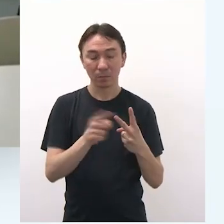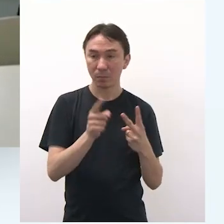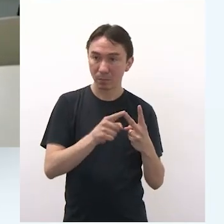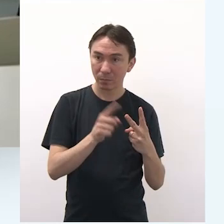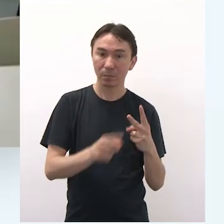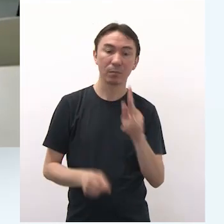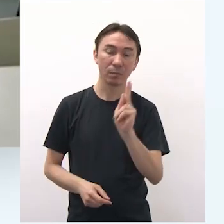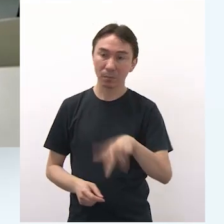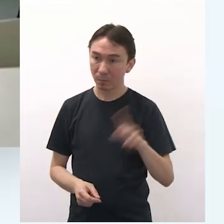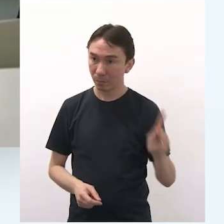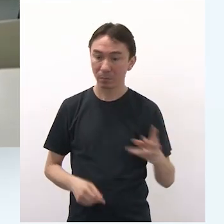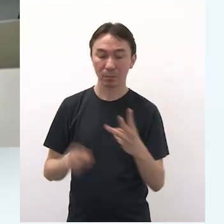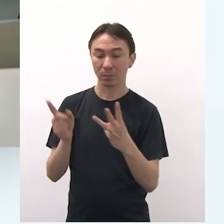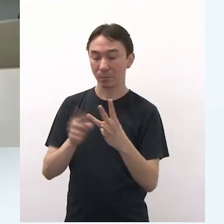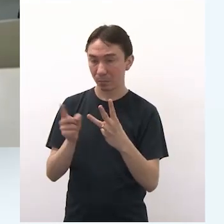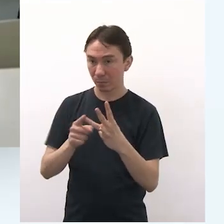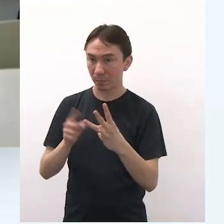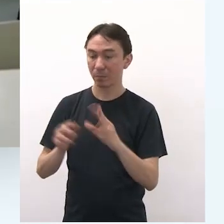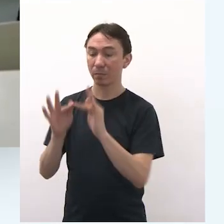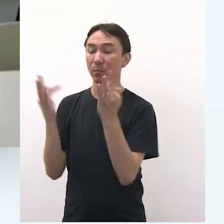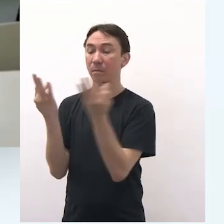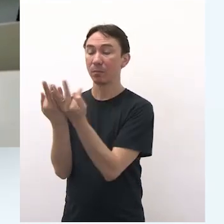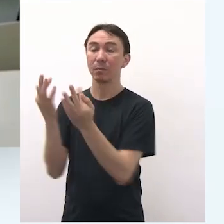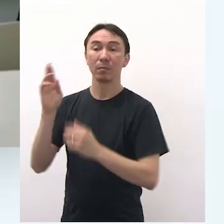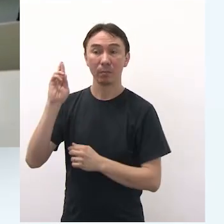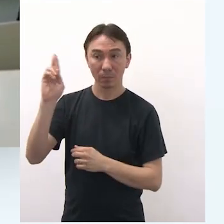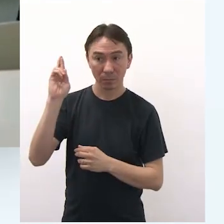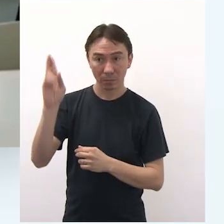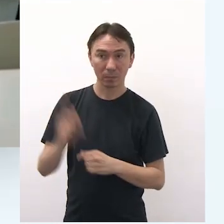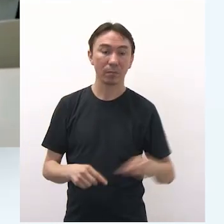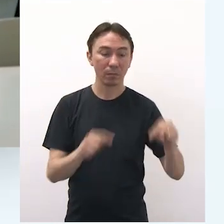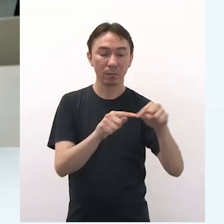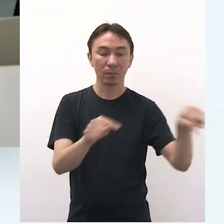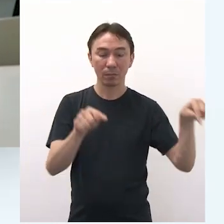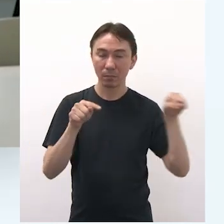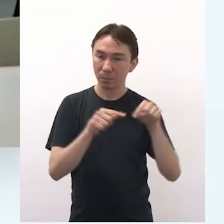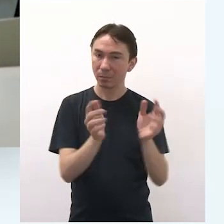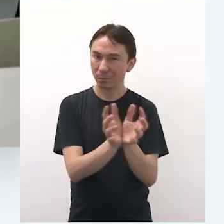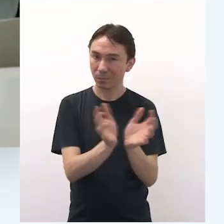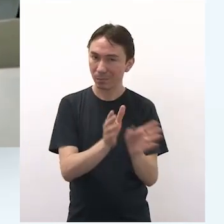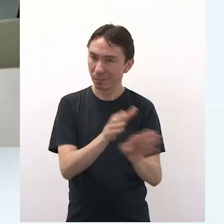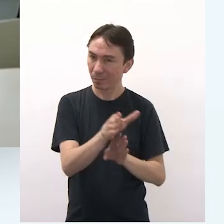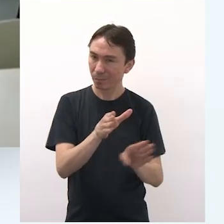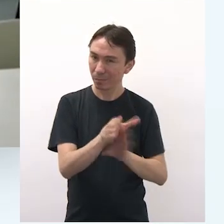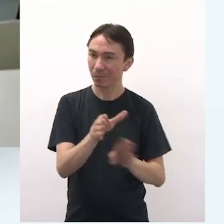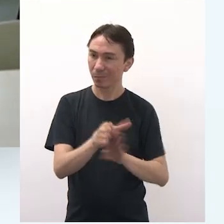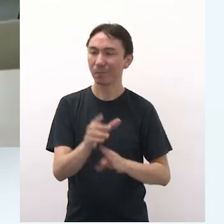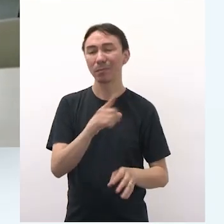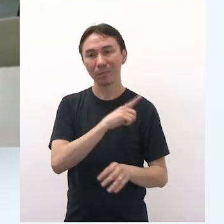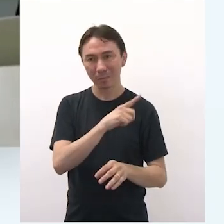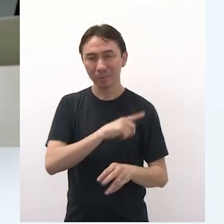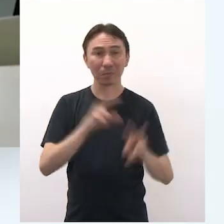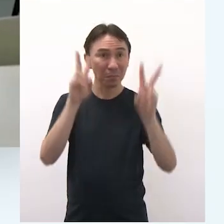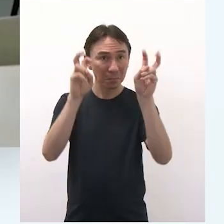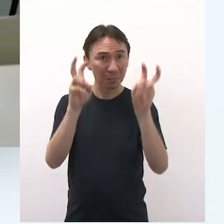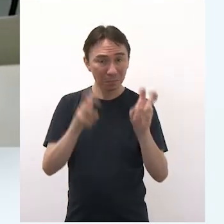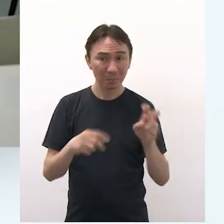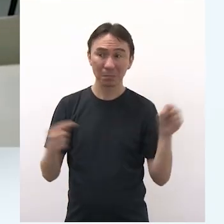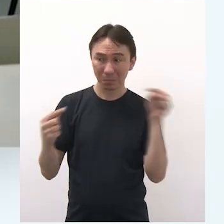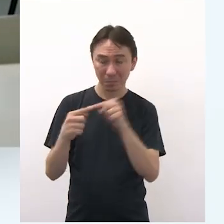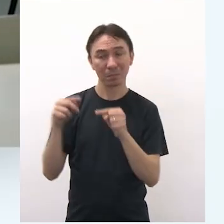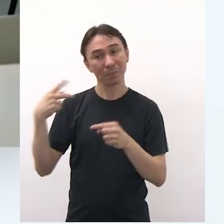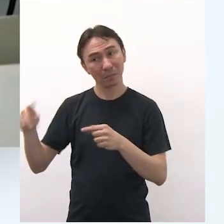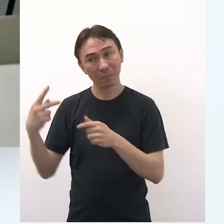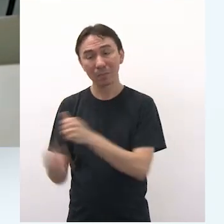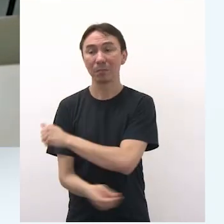os responsáveis dele. Dentro do conselho de classe é discutido assuntos relacionados ao aluno e ao rendimento dele.